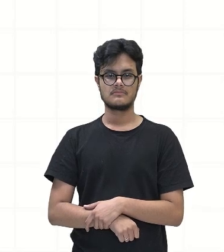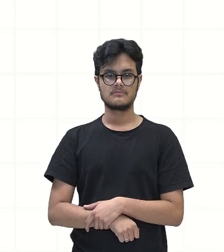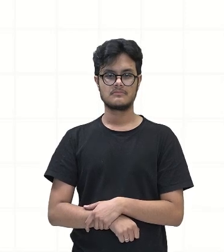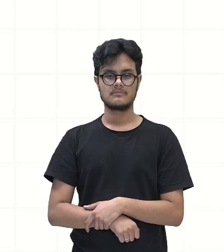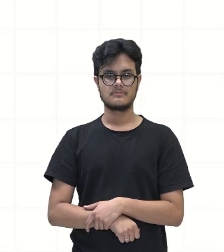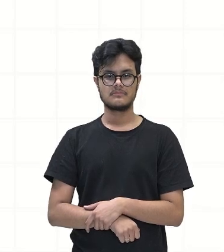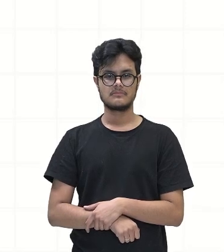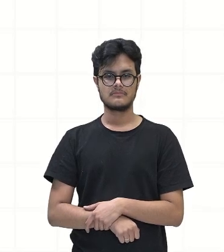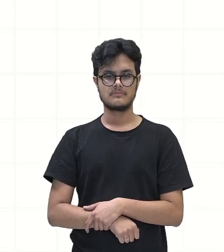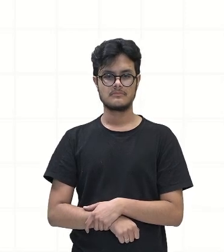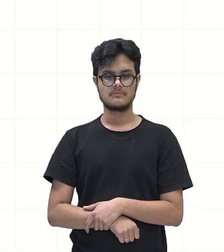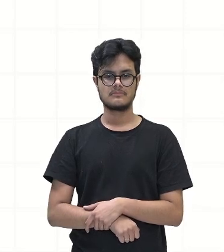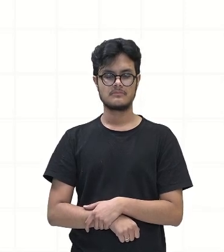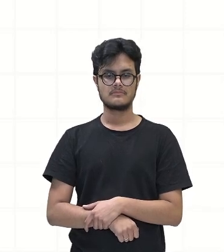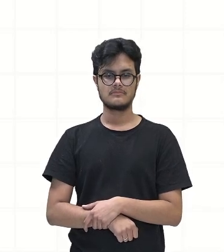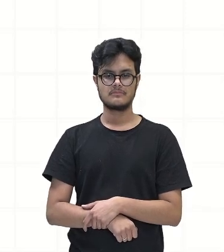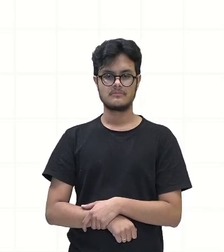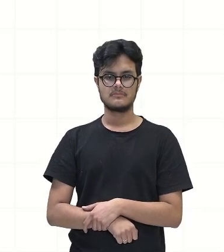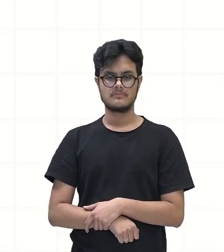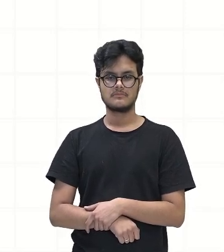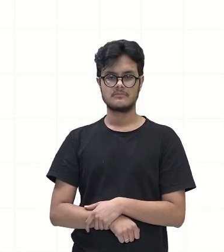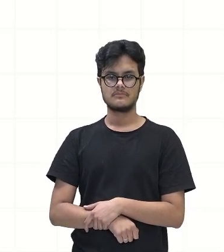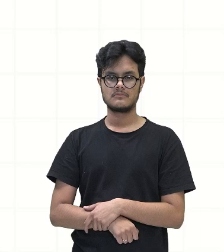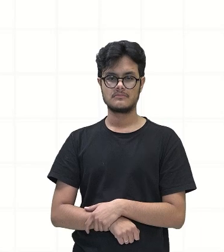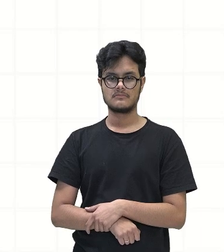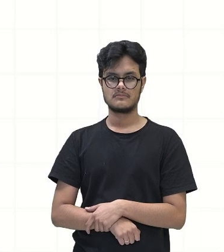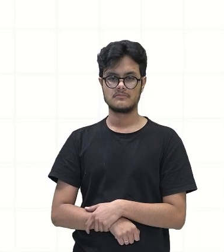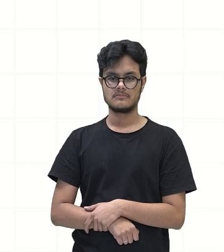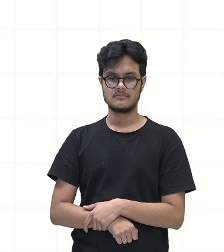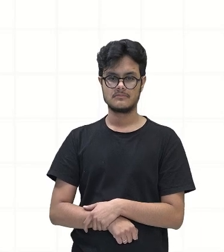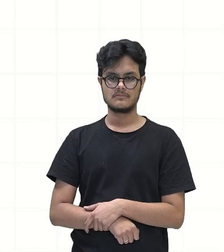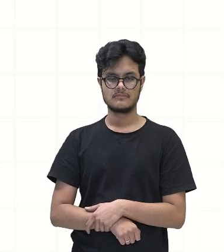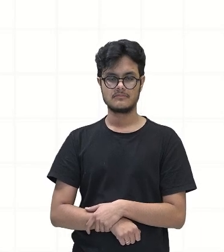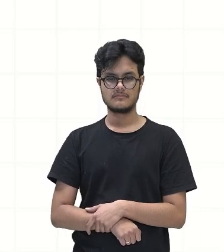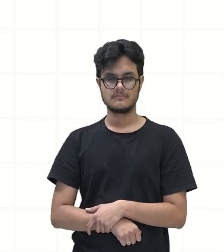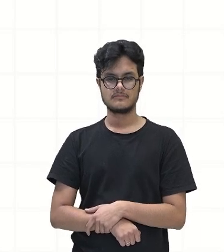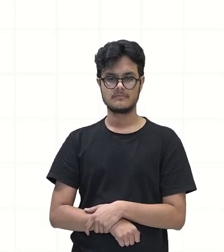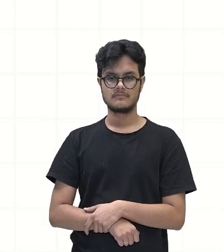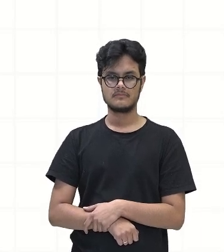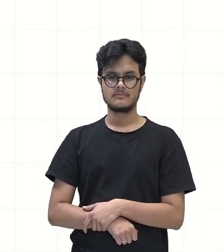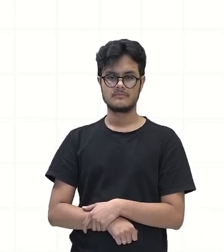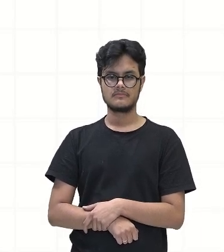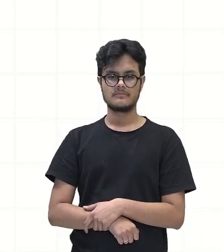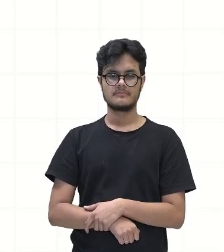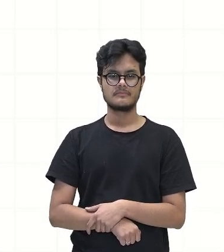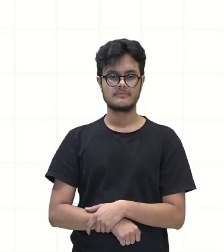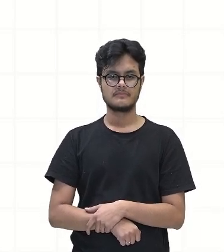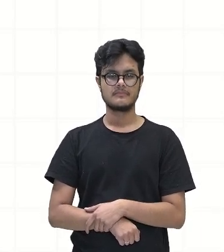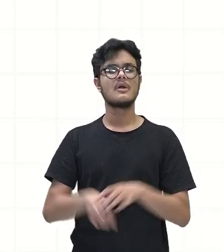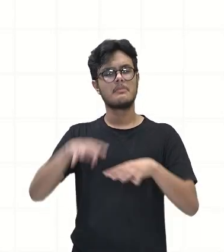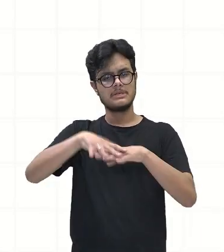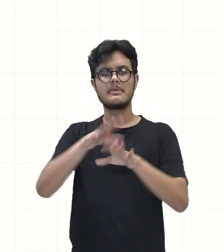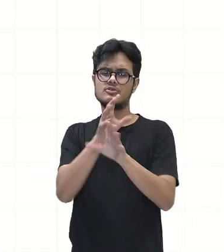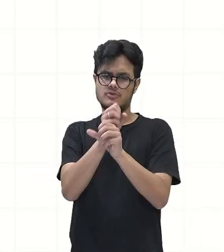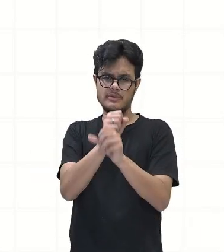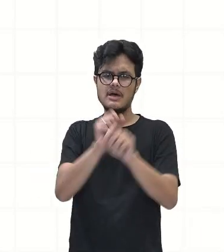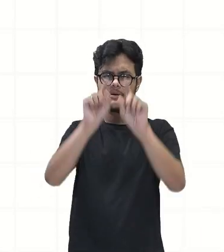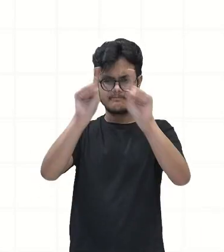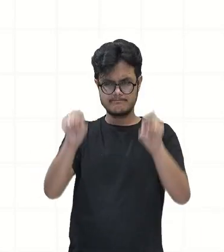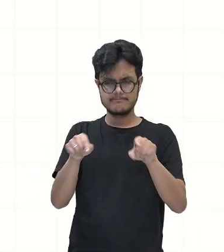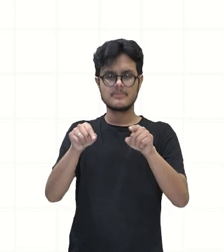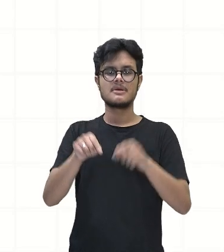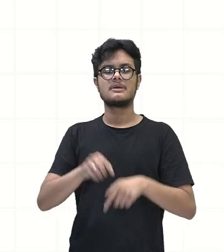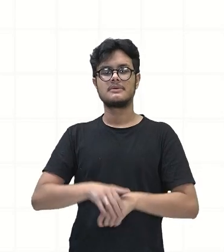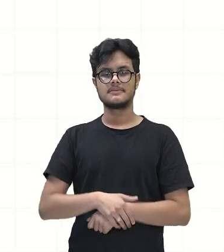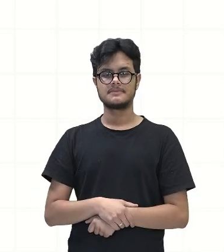sinal trocado, aí a gente resolve ele aqui, ó, resolve aqui também, né, tirando o MMC entre